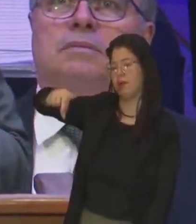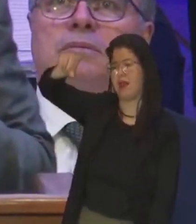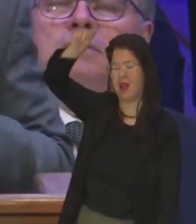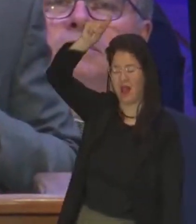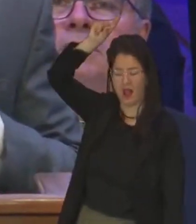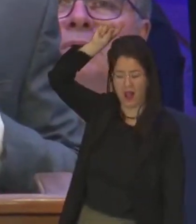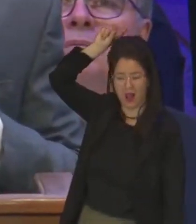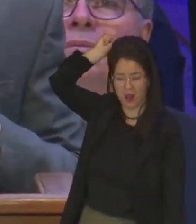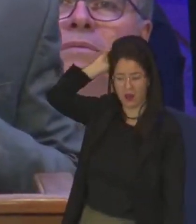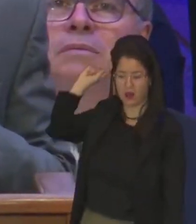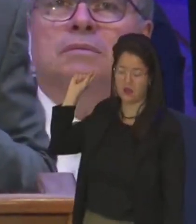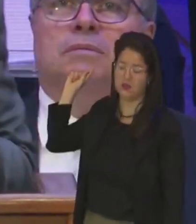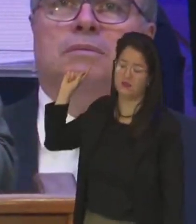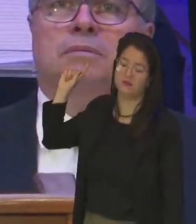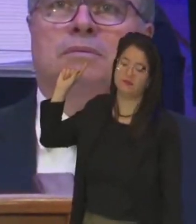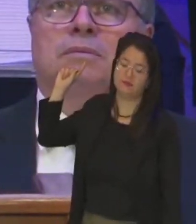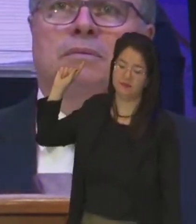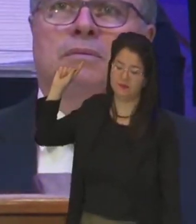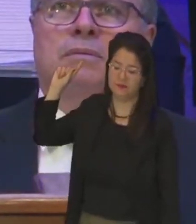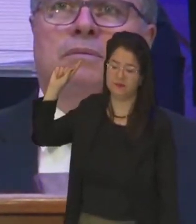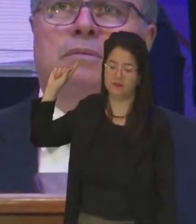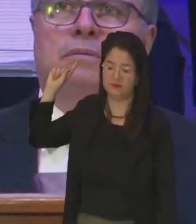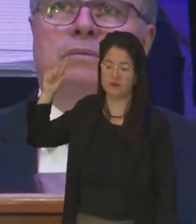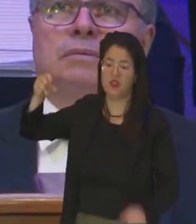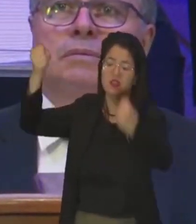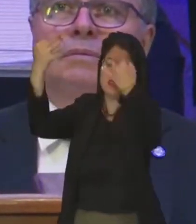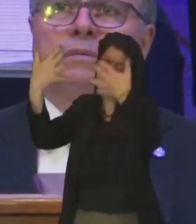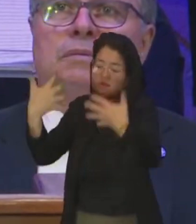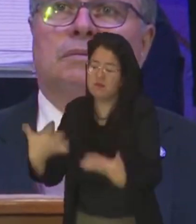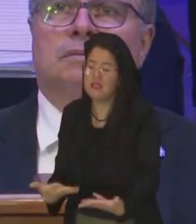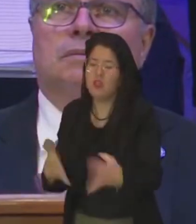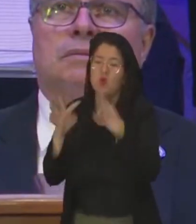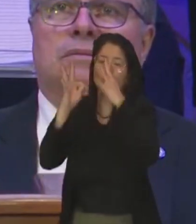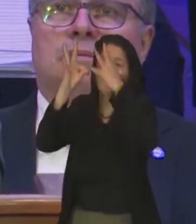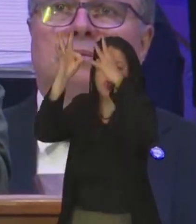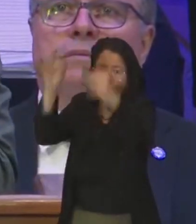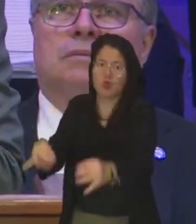primeva que explicam tudo.